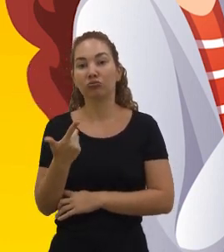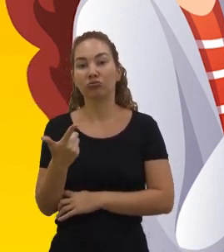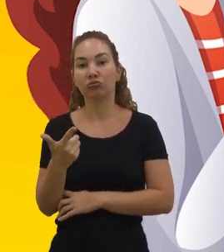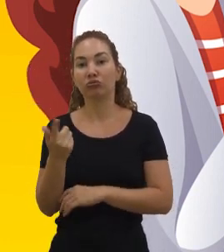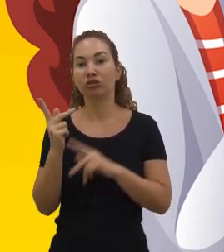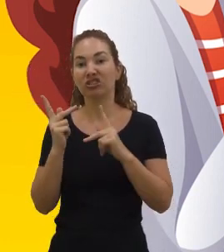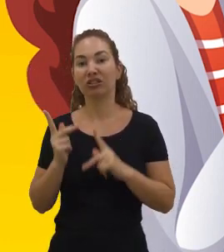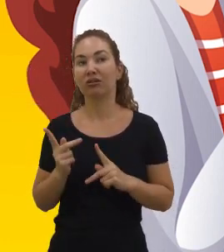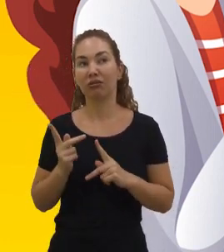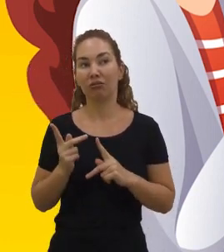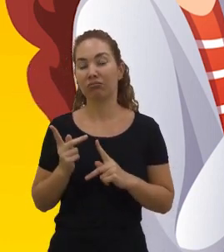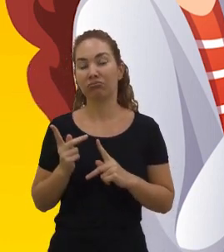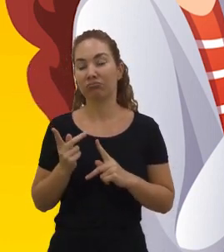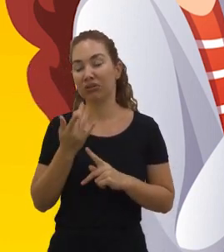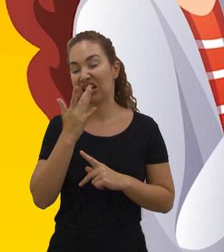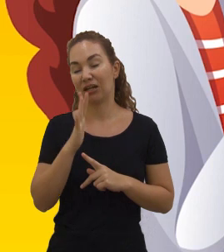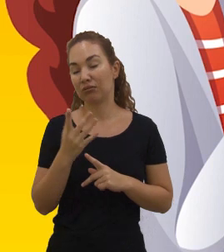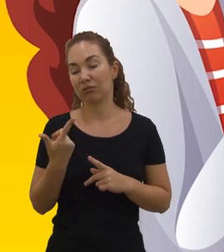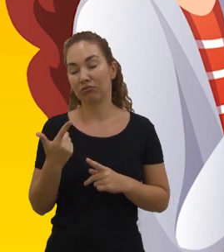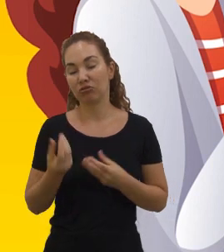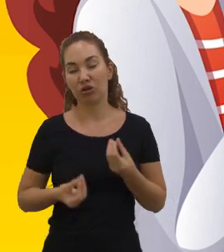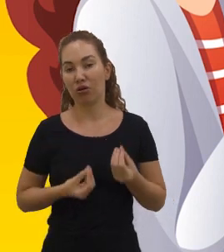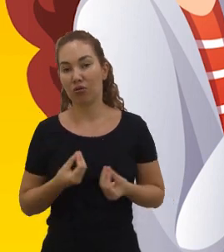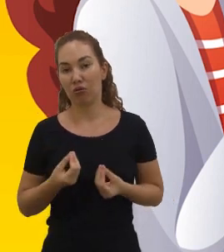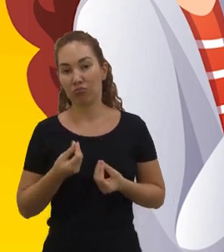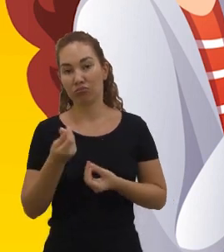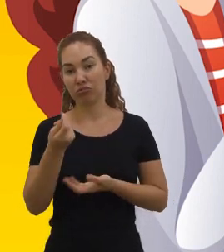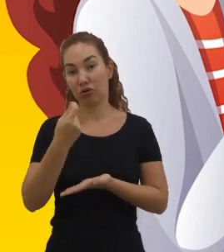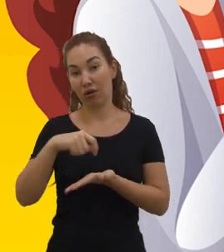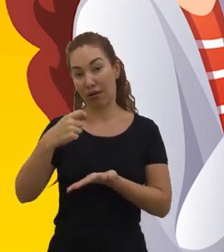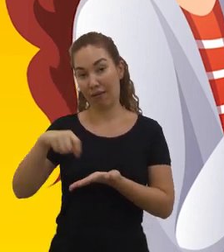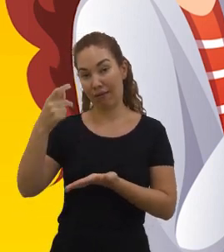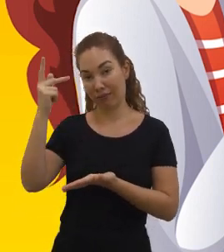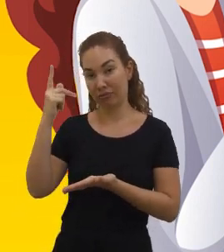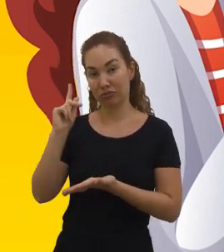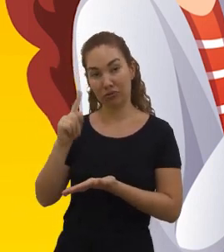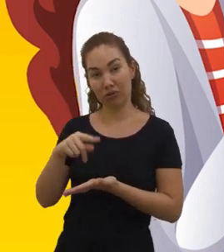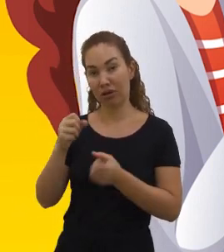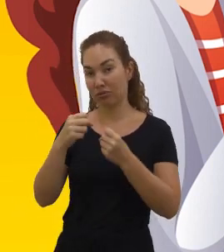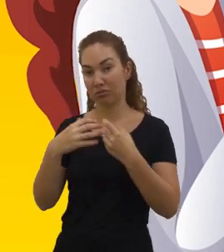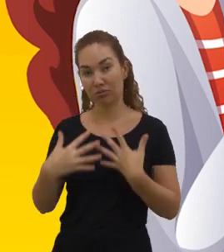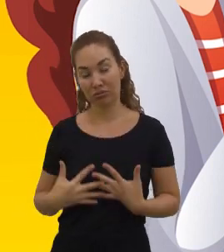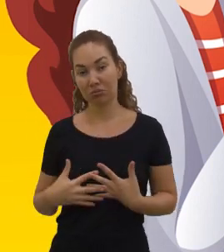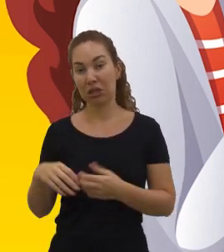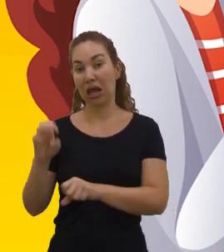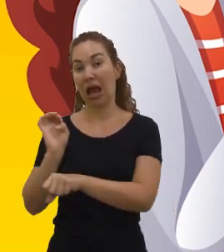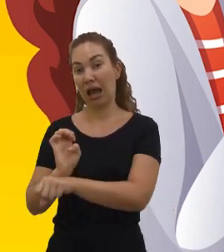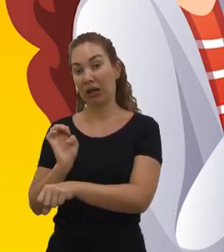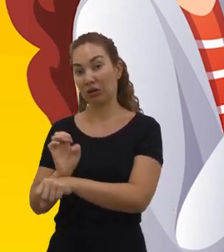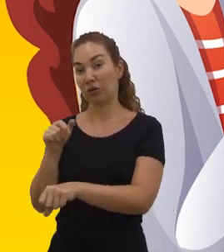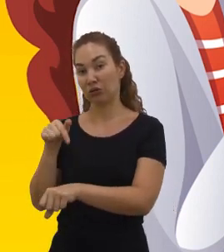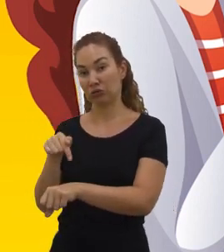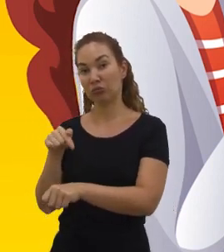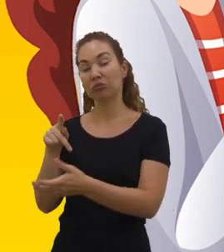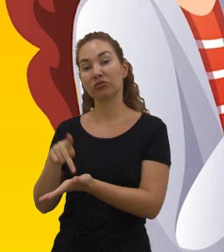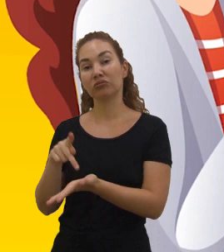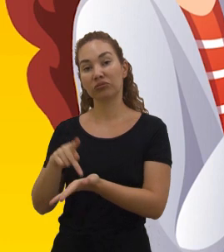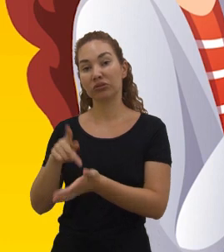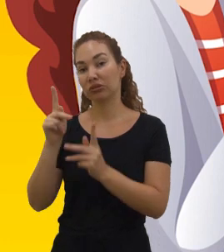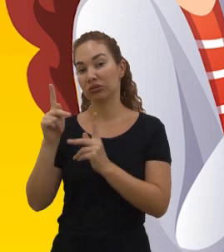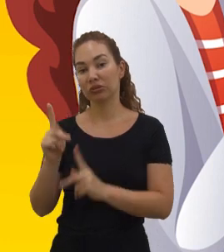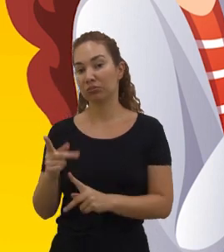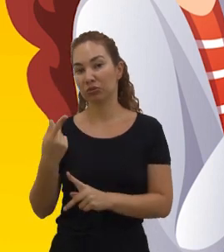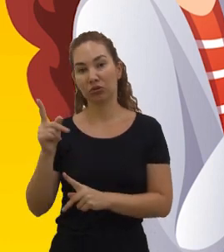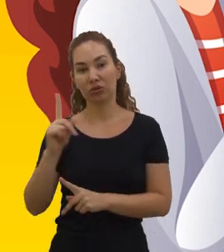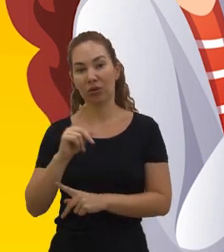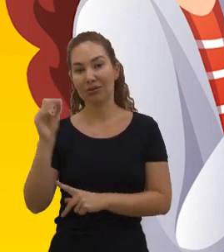não tinha como, né? Não, a história explica tudo isso. Por exemplo, essa questão do europeu. E realmente as pessoas não eram